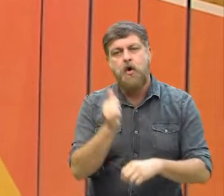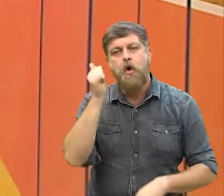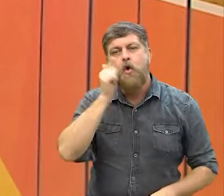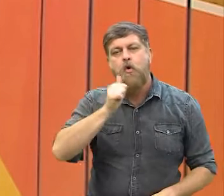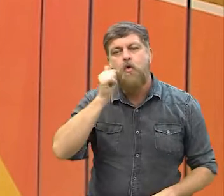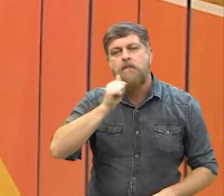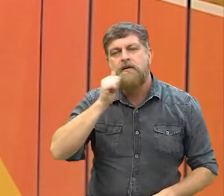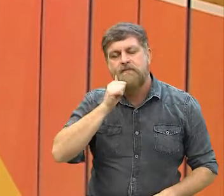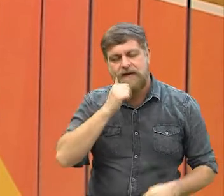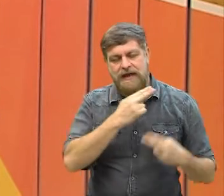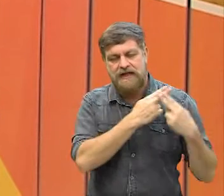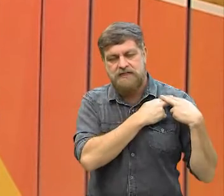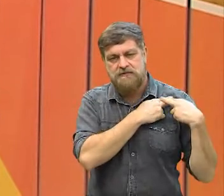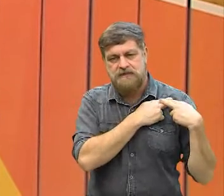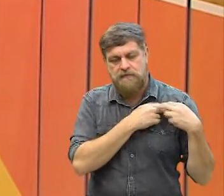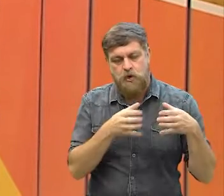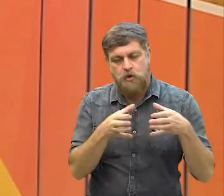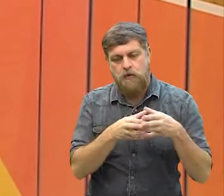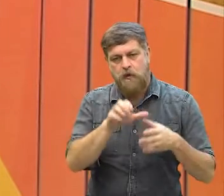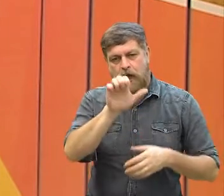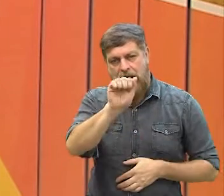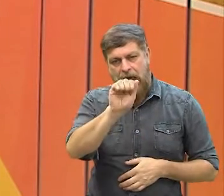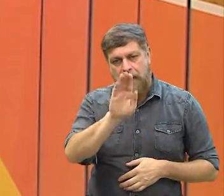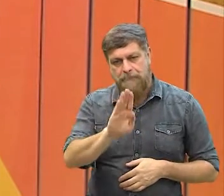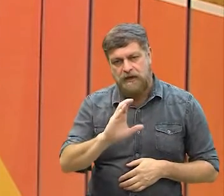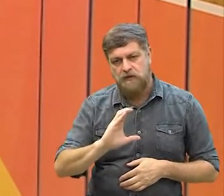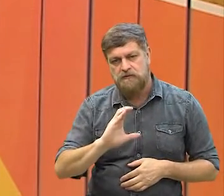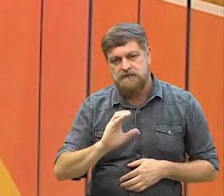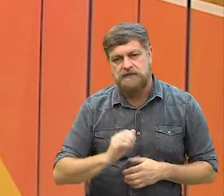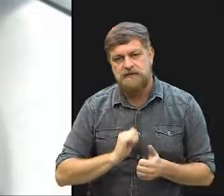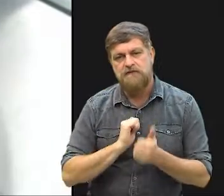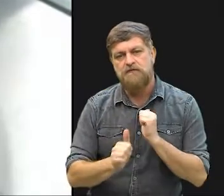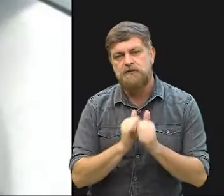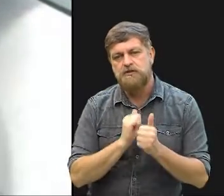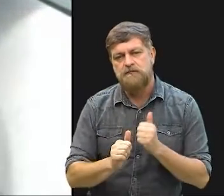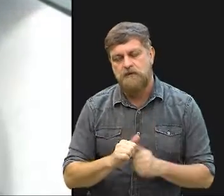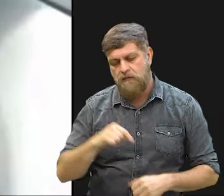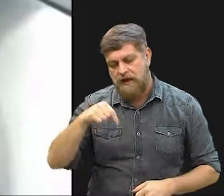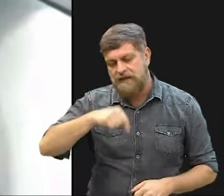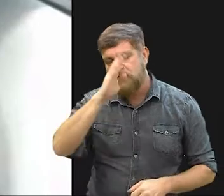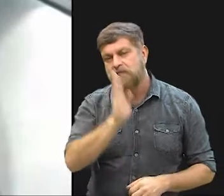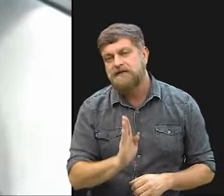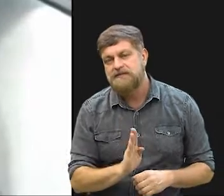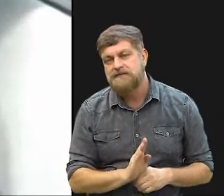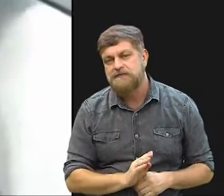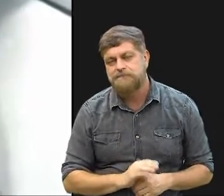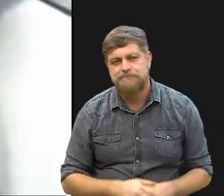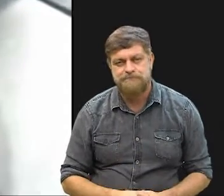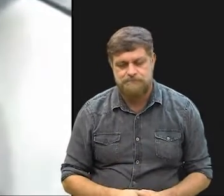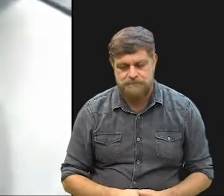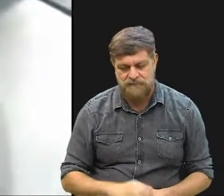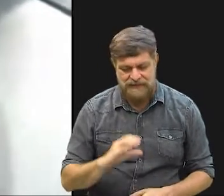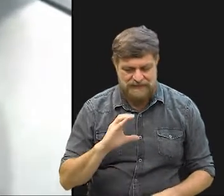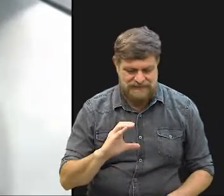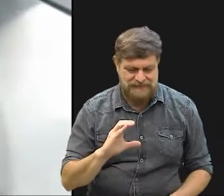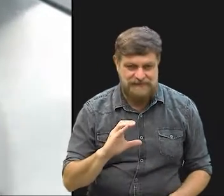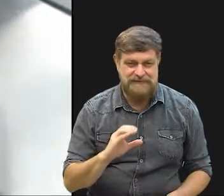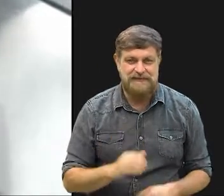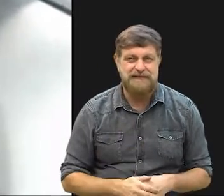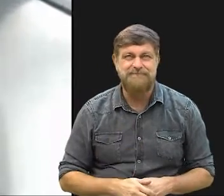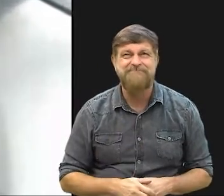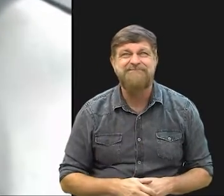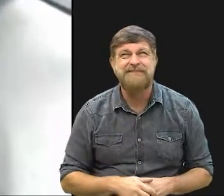treinando uma equipe da Série A, B ou C do futebol brasileiro? Olha, Série C eu acho